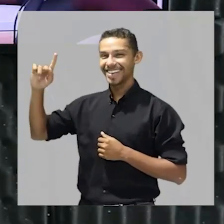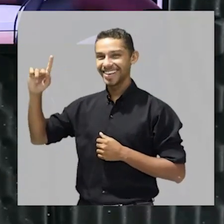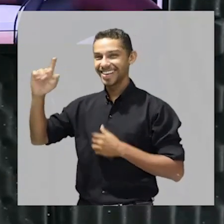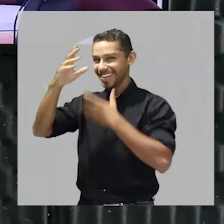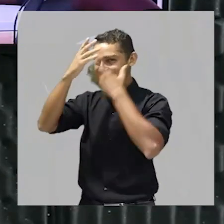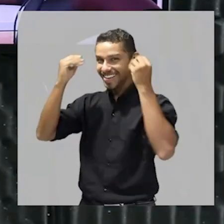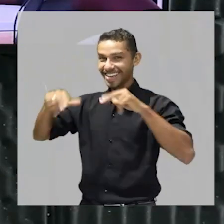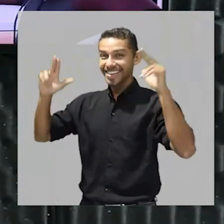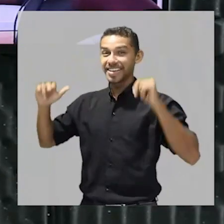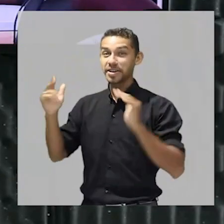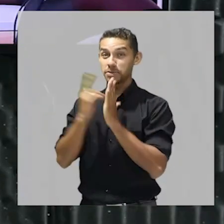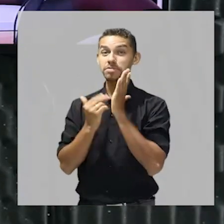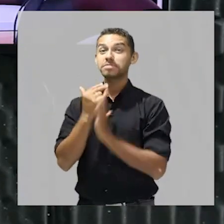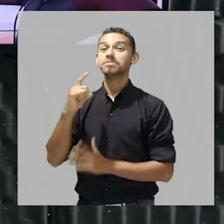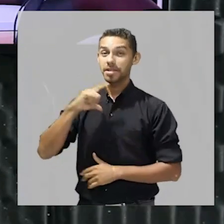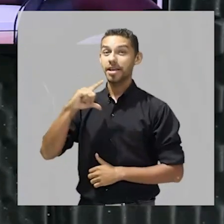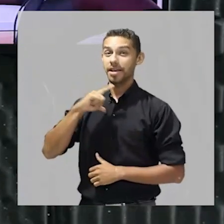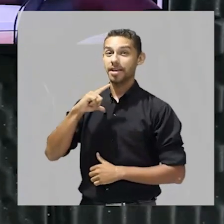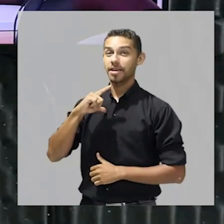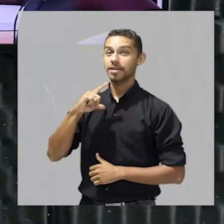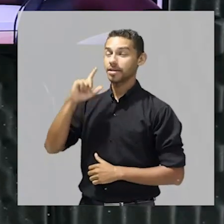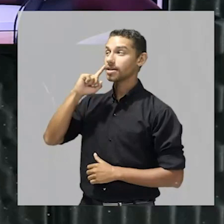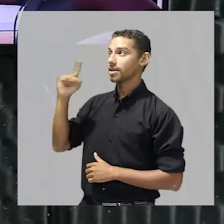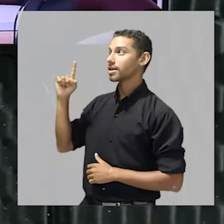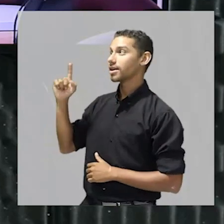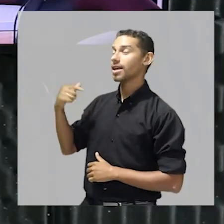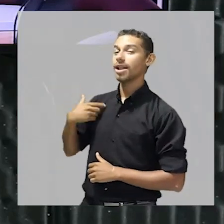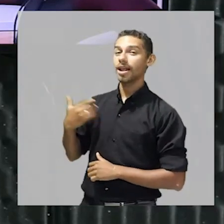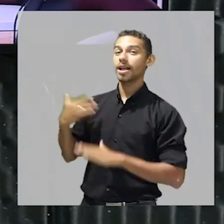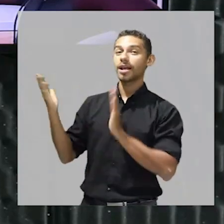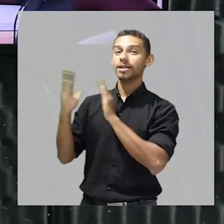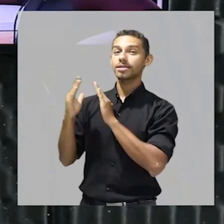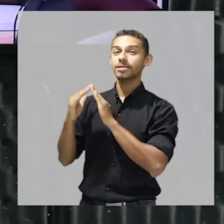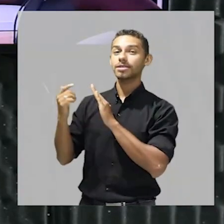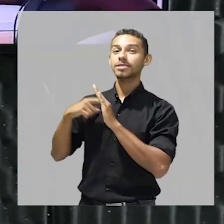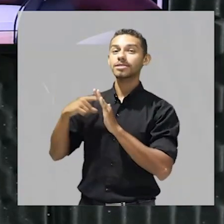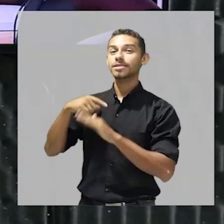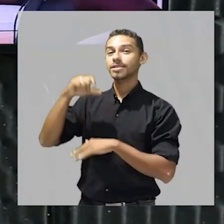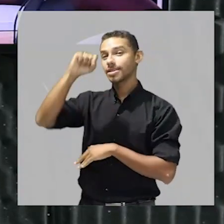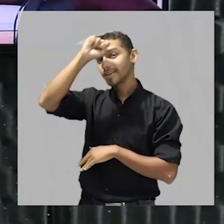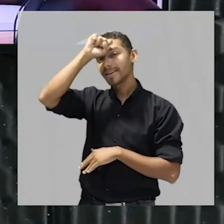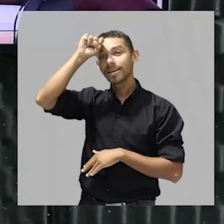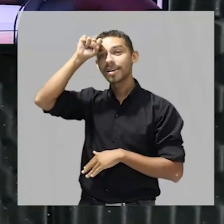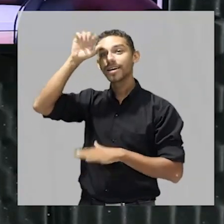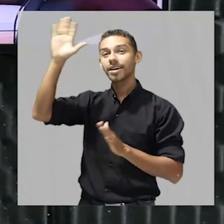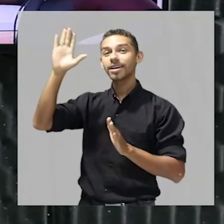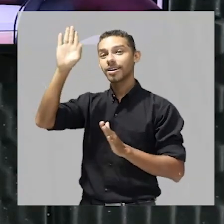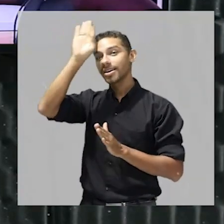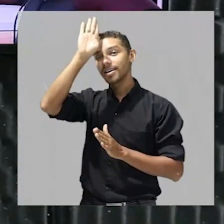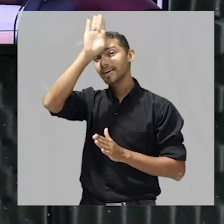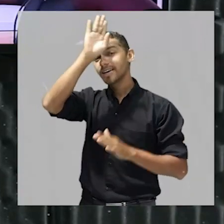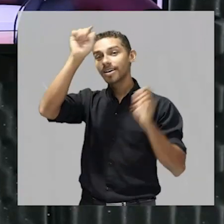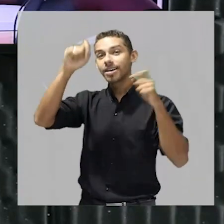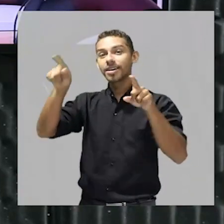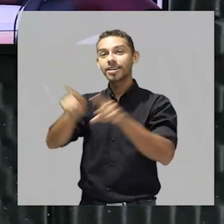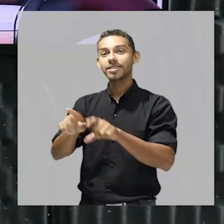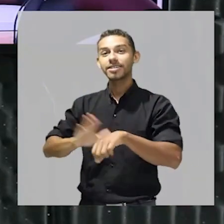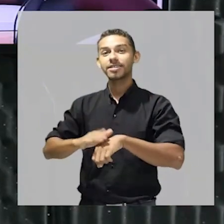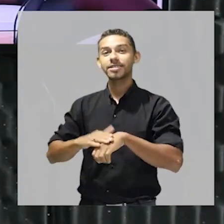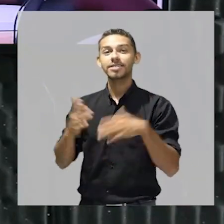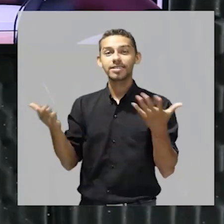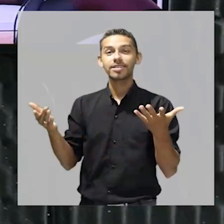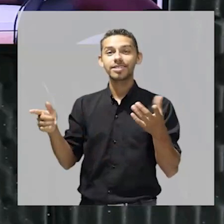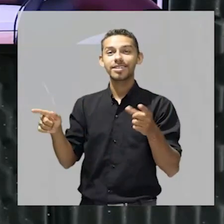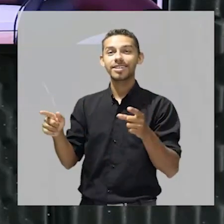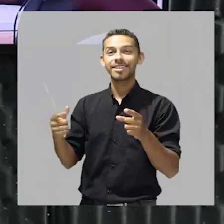eu não lembro do desenho você que tem lá em casa até tinha do meu sobrinho deixa maninho assim vou procurar se eu achar e quando eu tiver